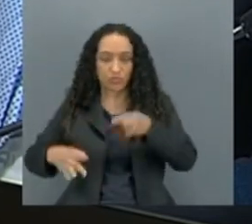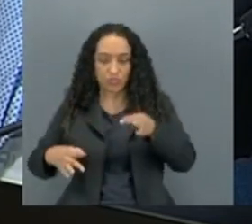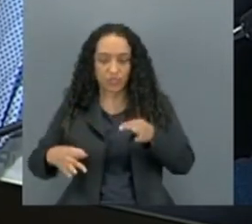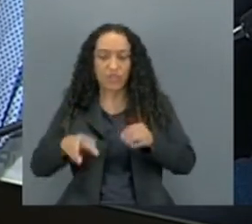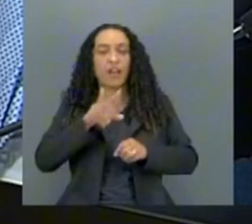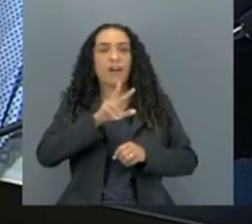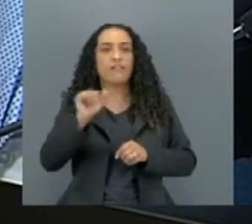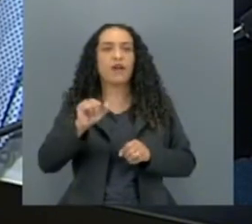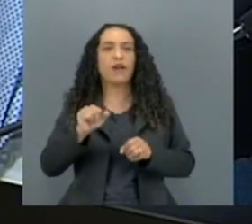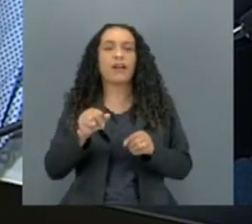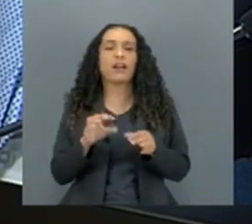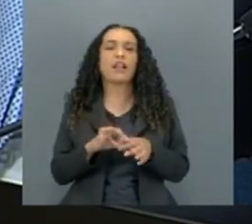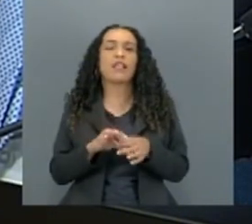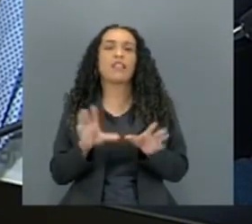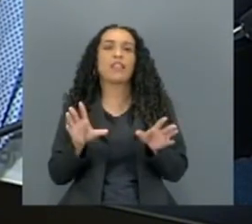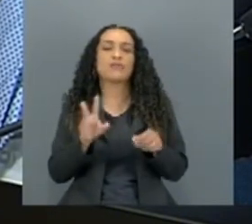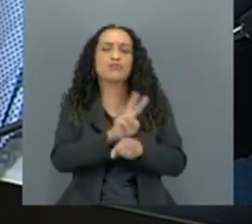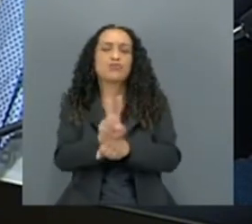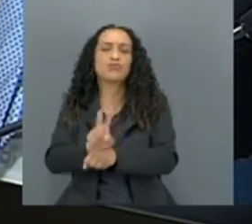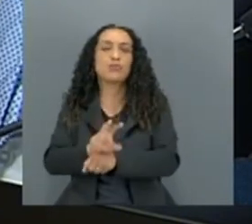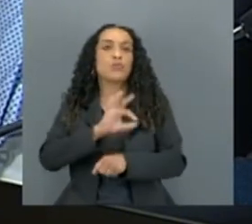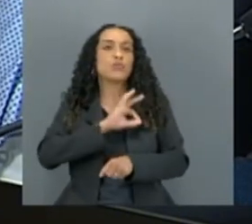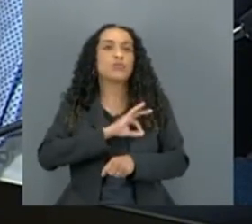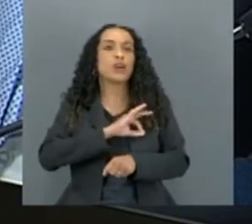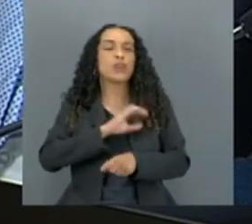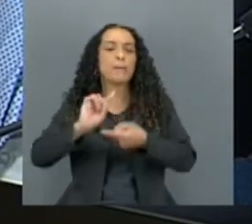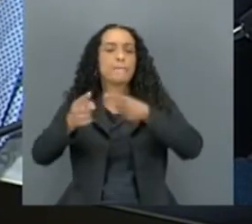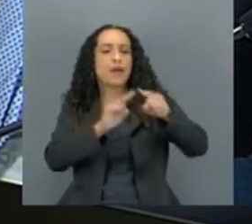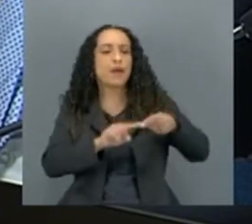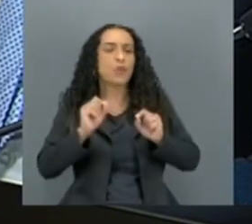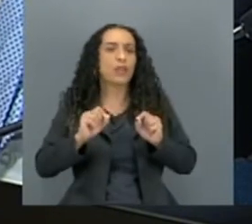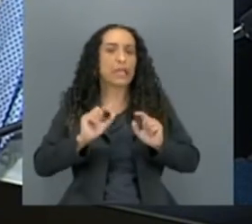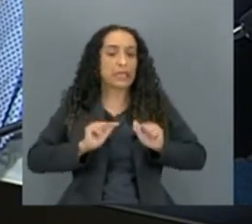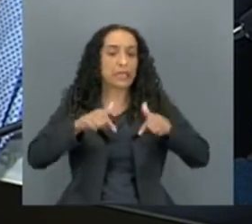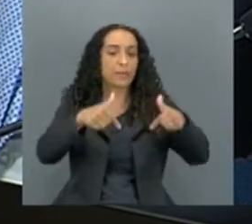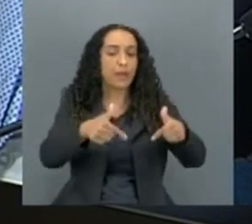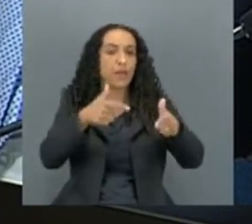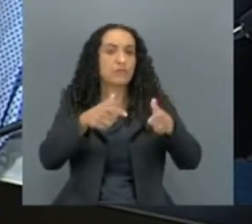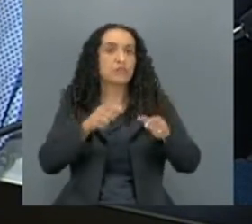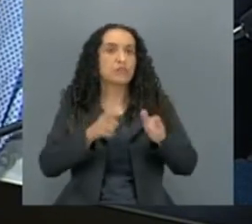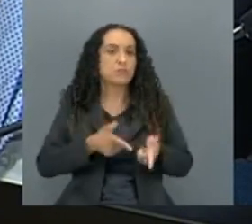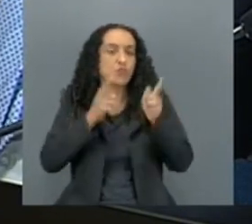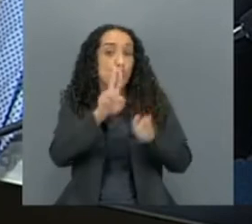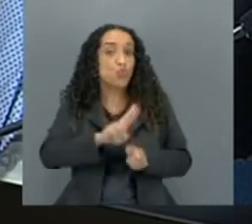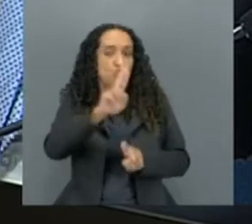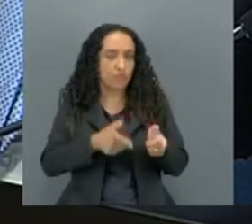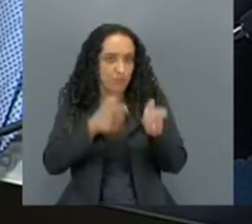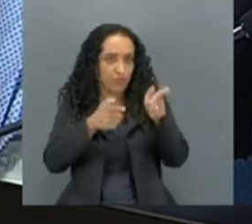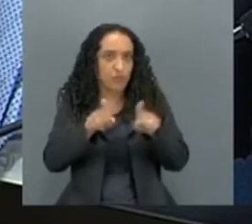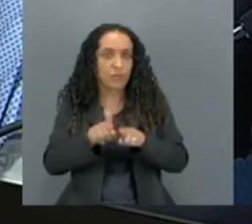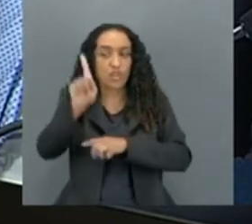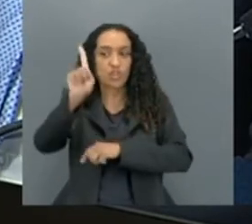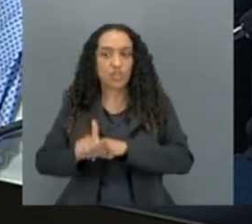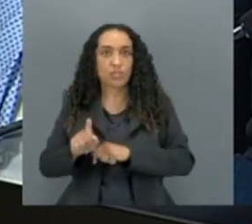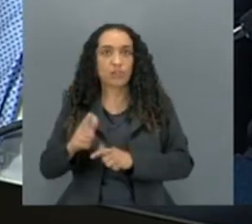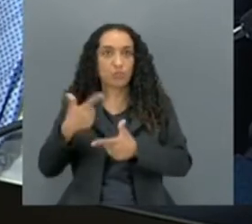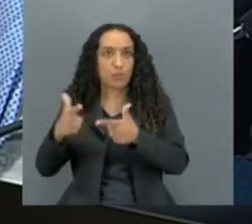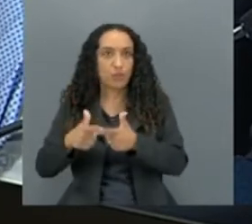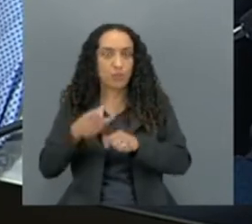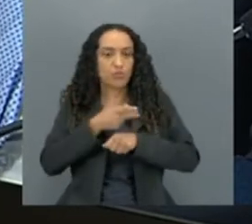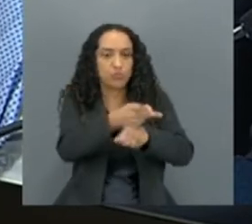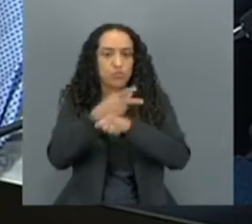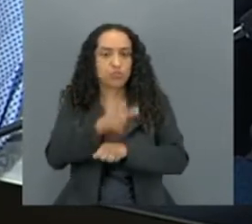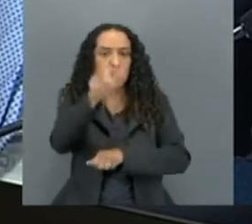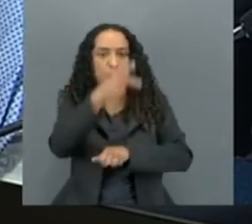vai afrouxar abordagens policiais e rediscutir emprego de arma de fogo, gerenciamento de crise, busca